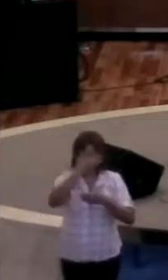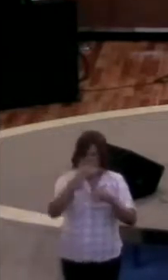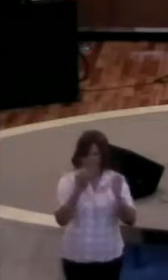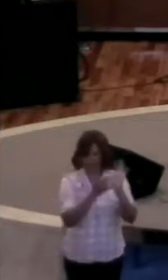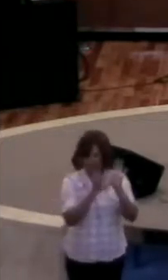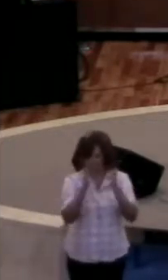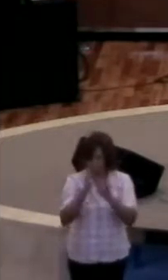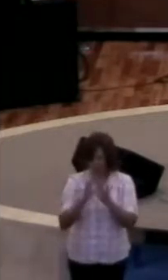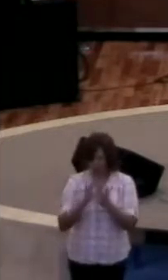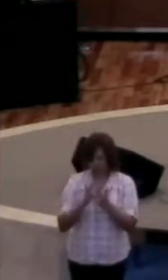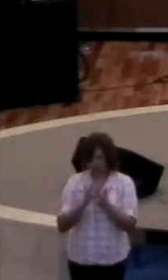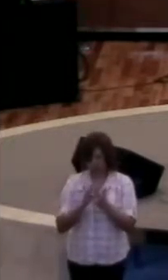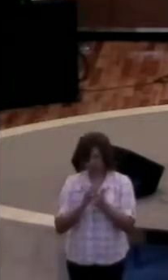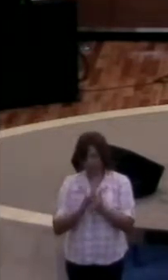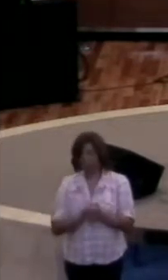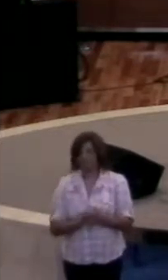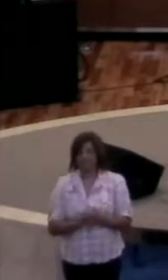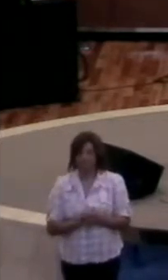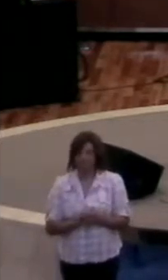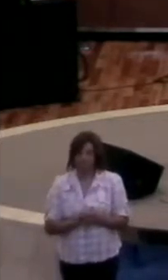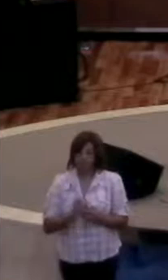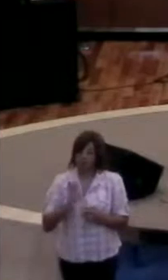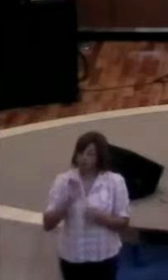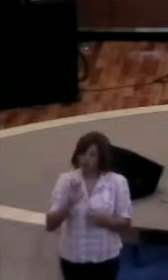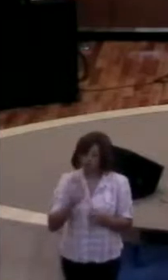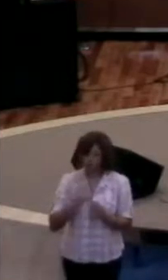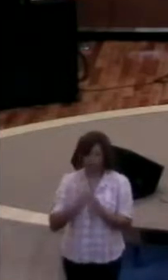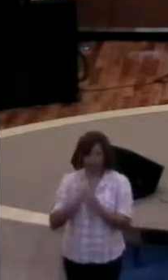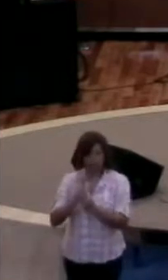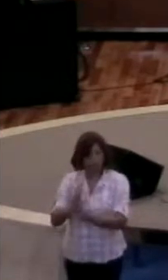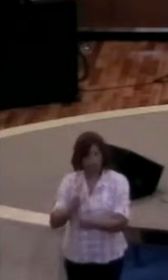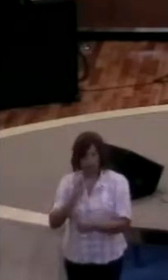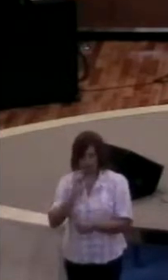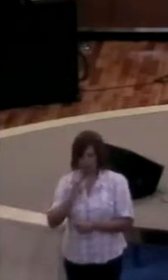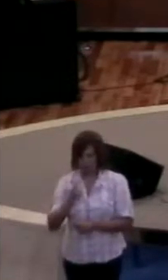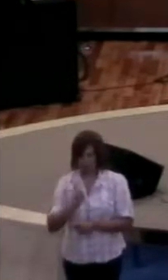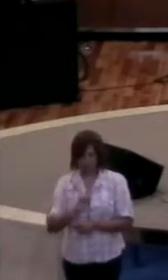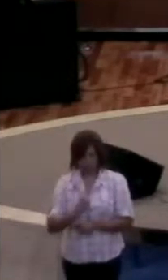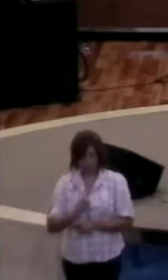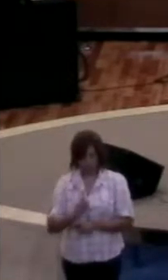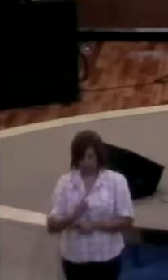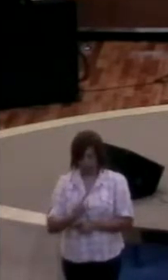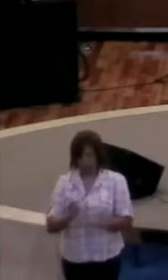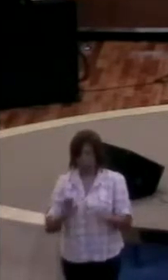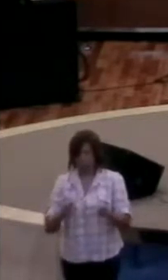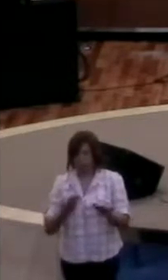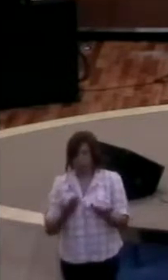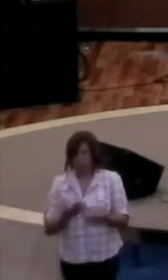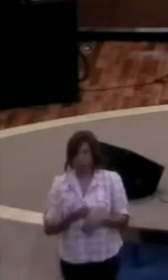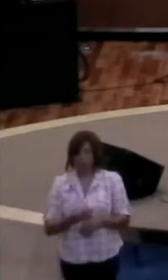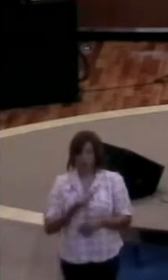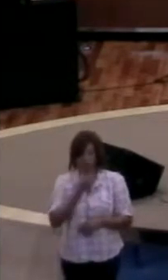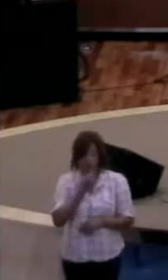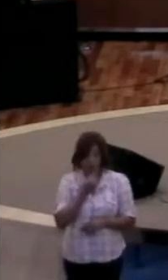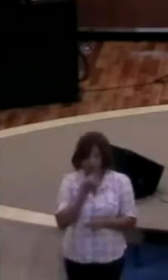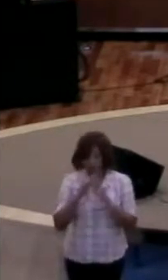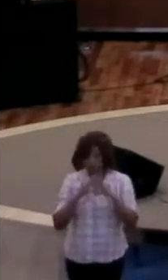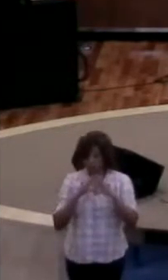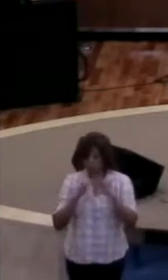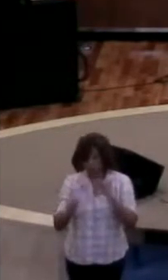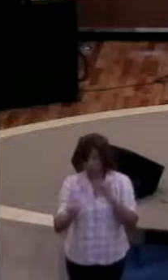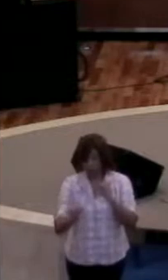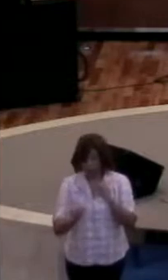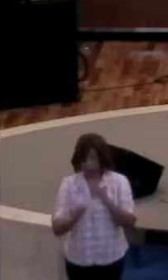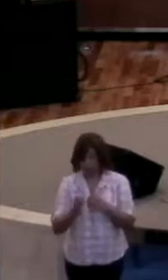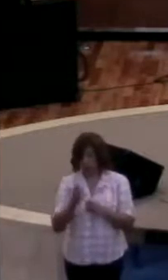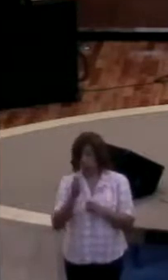é totalmente fora de contexto, porque quando um hebreu na época de Jesus se refugiava no Egito, ele poderia